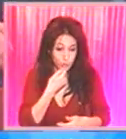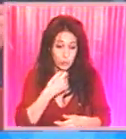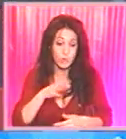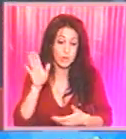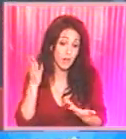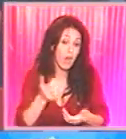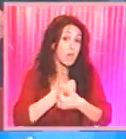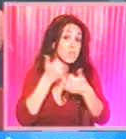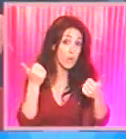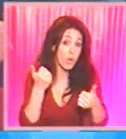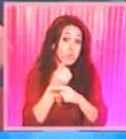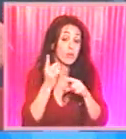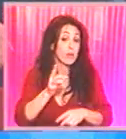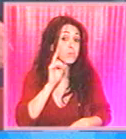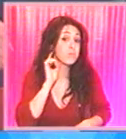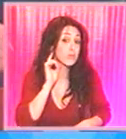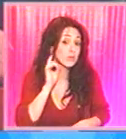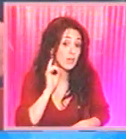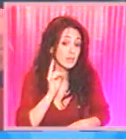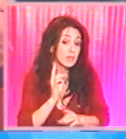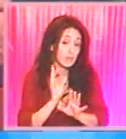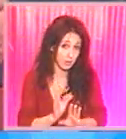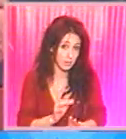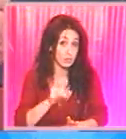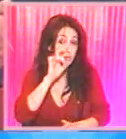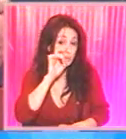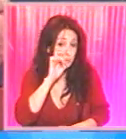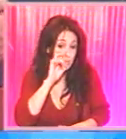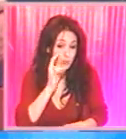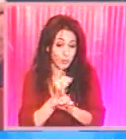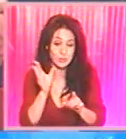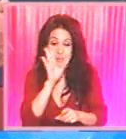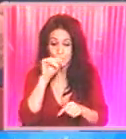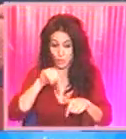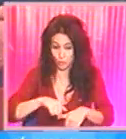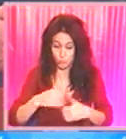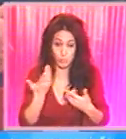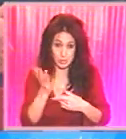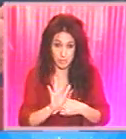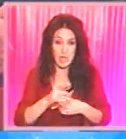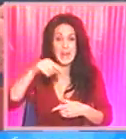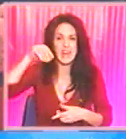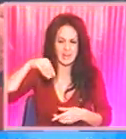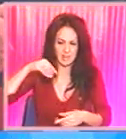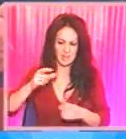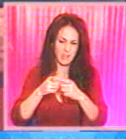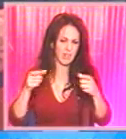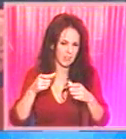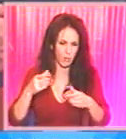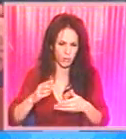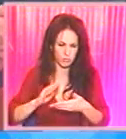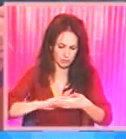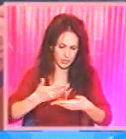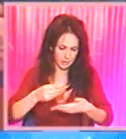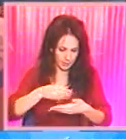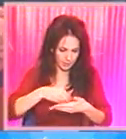Passa por uma questão muito importante hoje em dia de conveniência. Hoje em dia, se formos ver, temos N cartões na carteira,